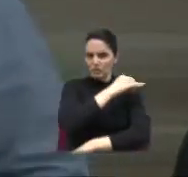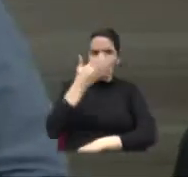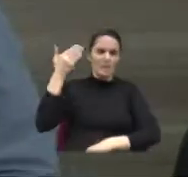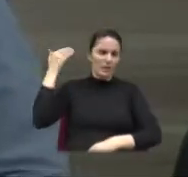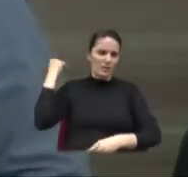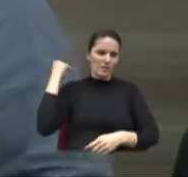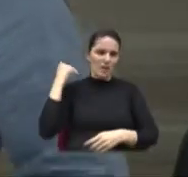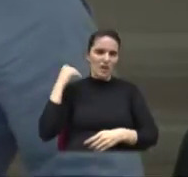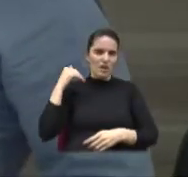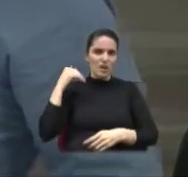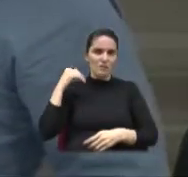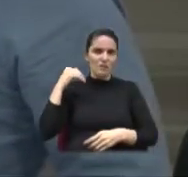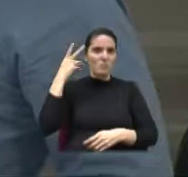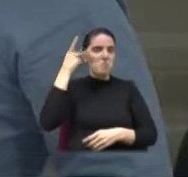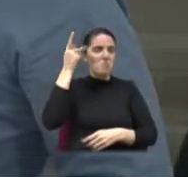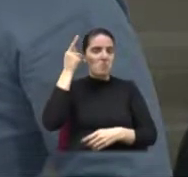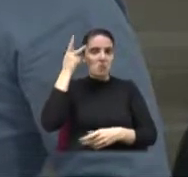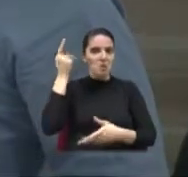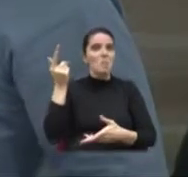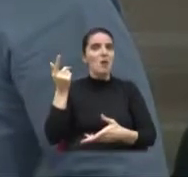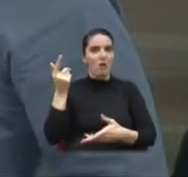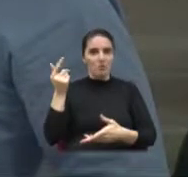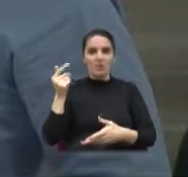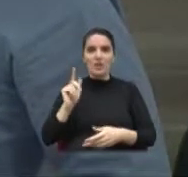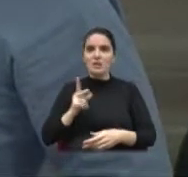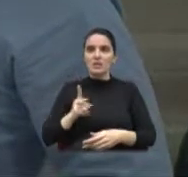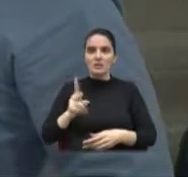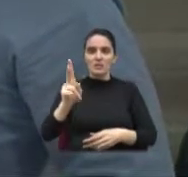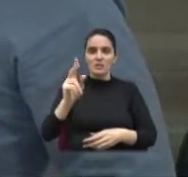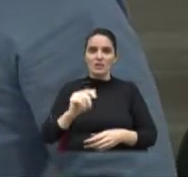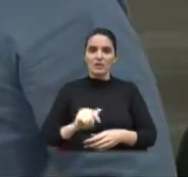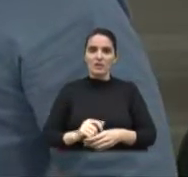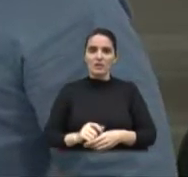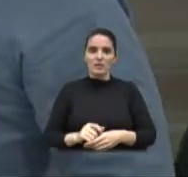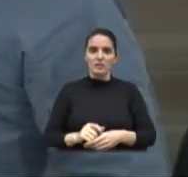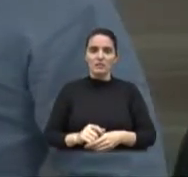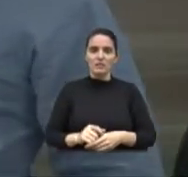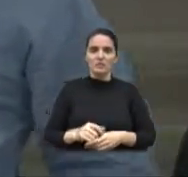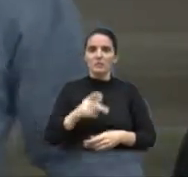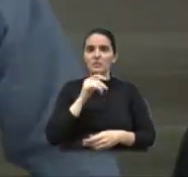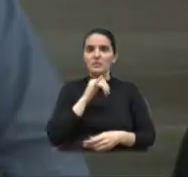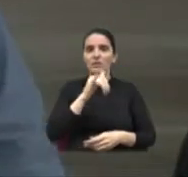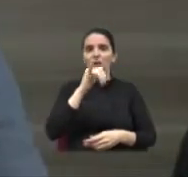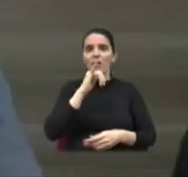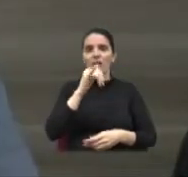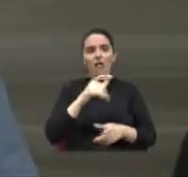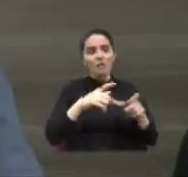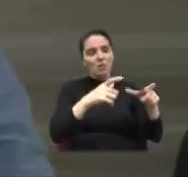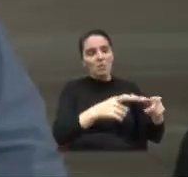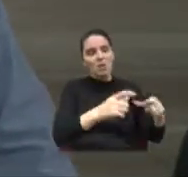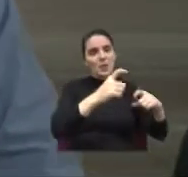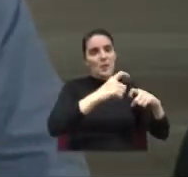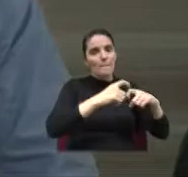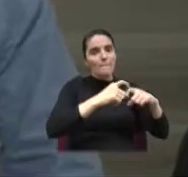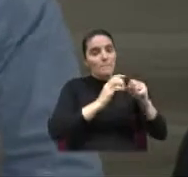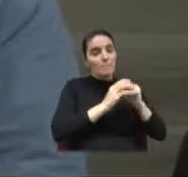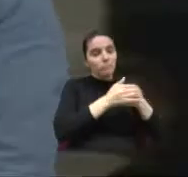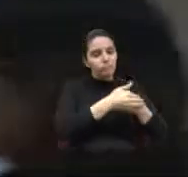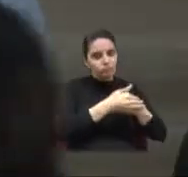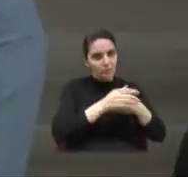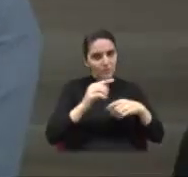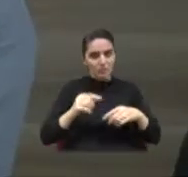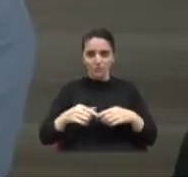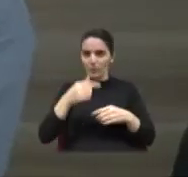e era fruto do noticiário. Vira e mexe, pegava uma clínica clandestina. Então, deixar claro que eu sou contra o